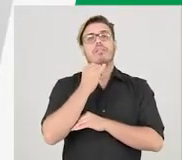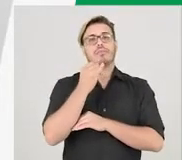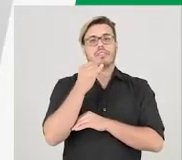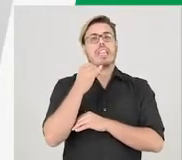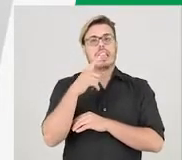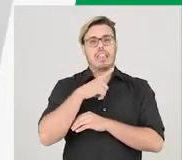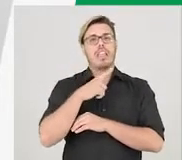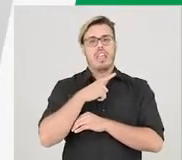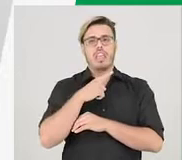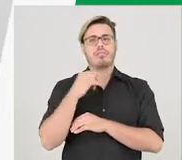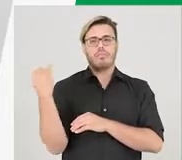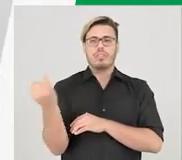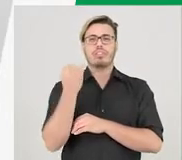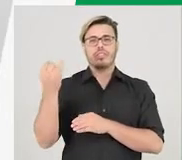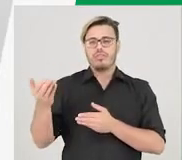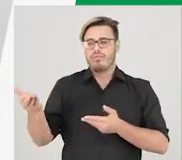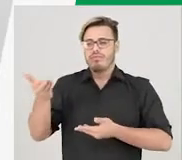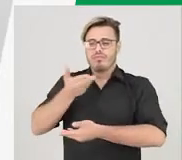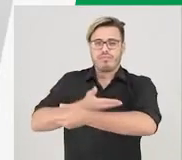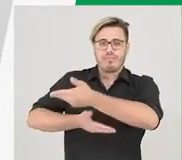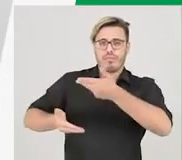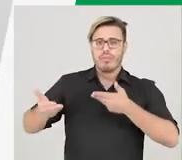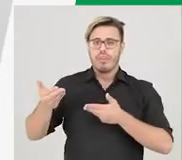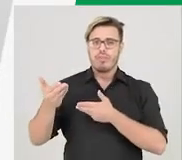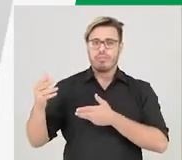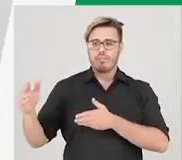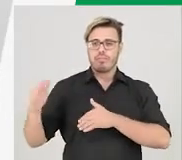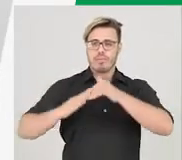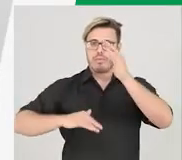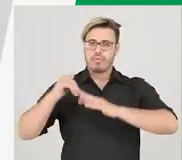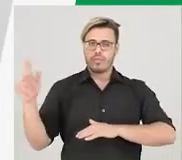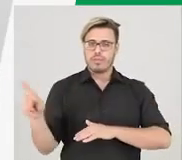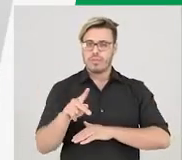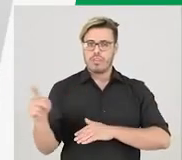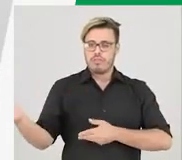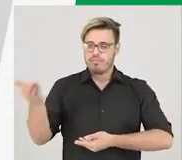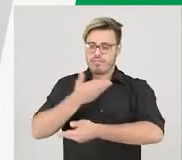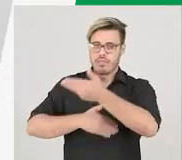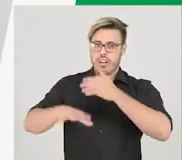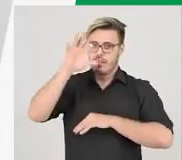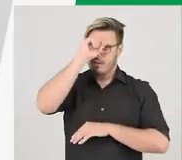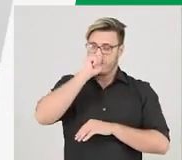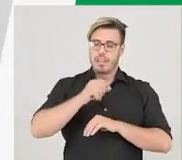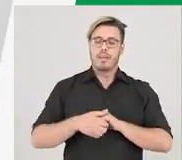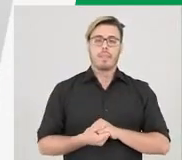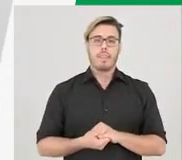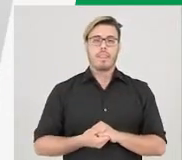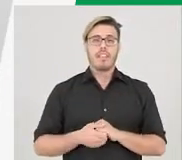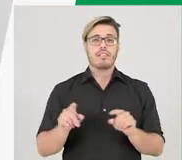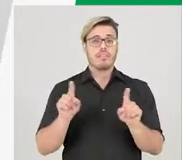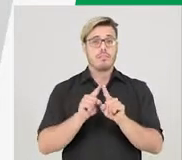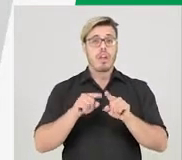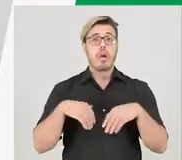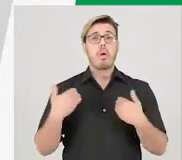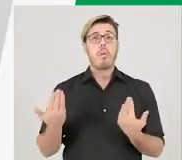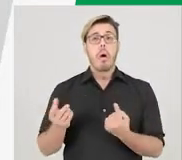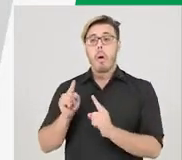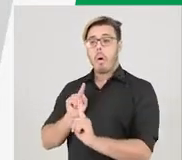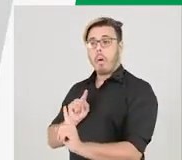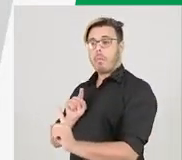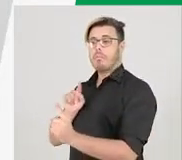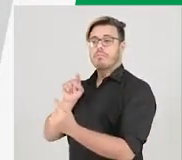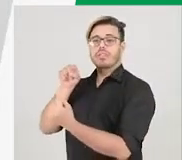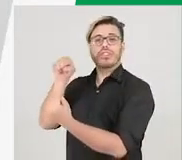alcançar baseado nas potencialidades do aluno? O que é que ele faz e o que é que eu quero que ele faça melhor? Quais